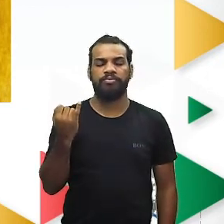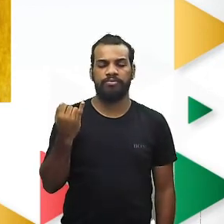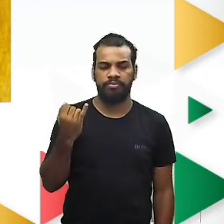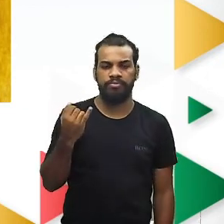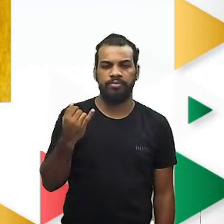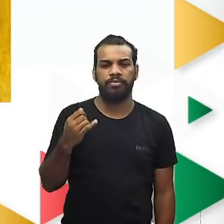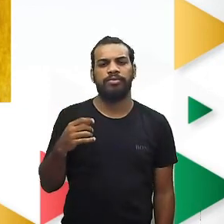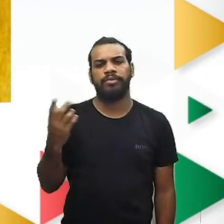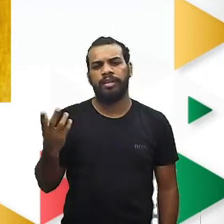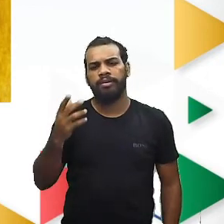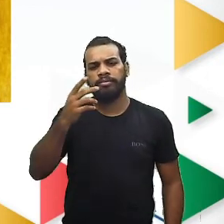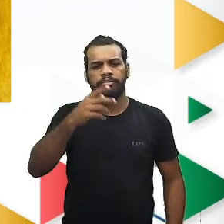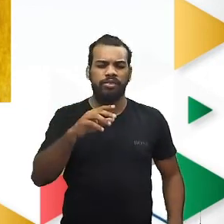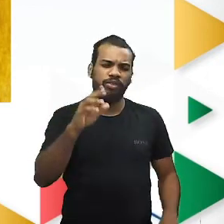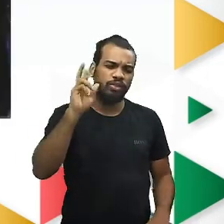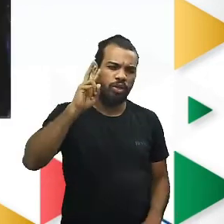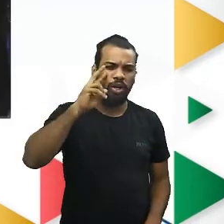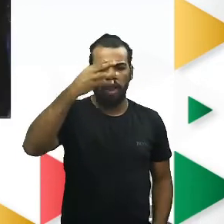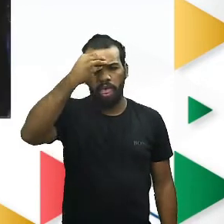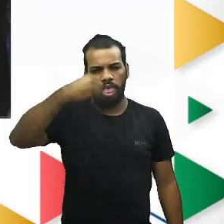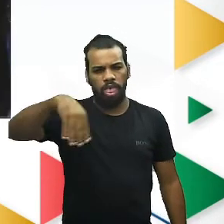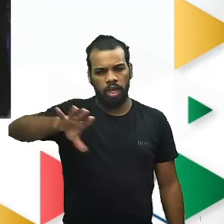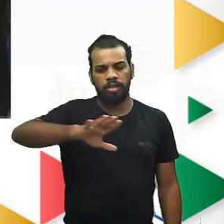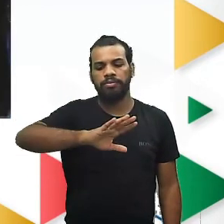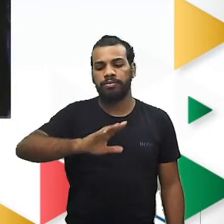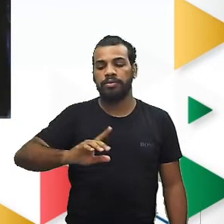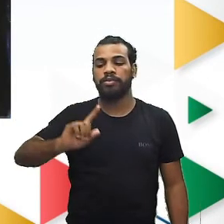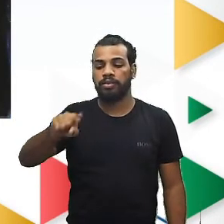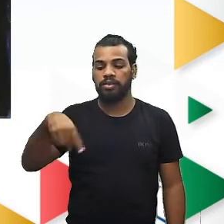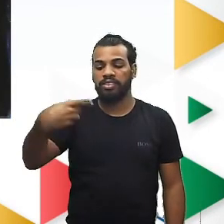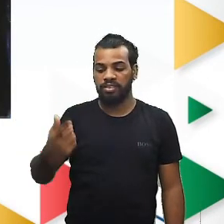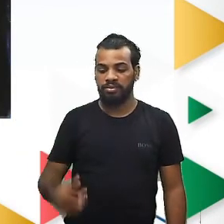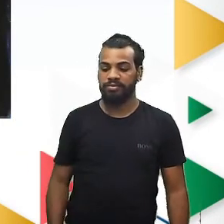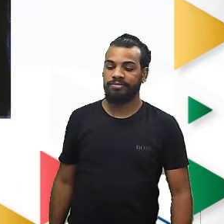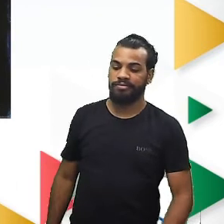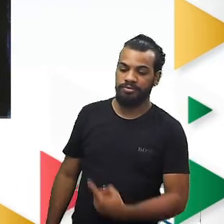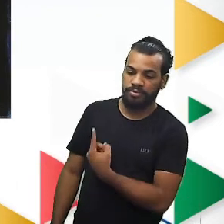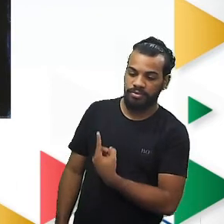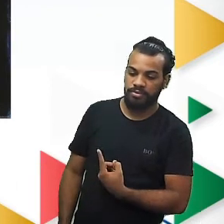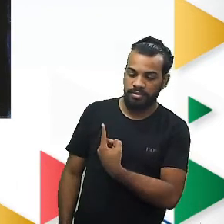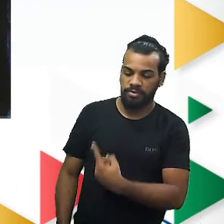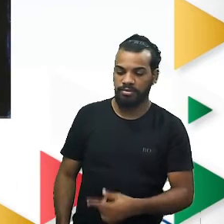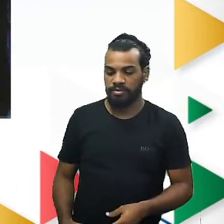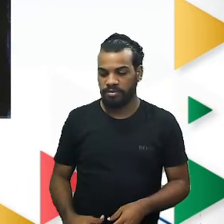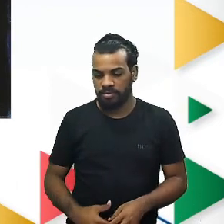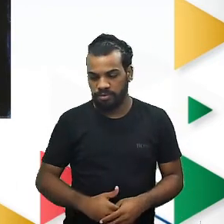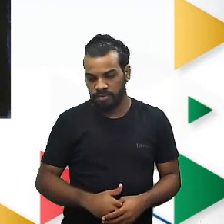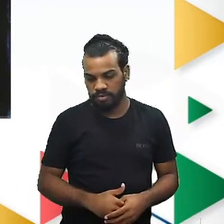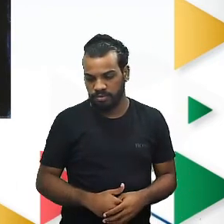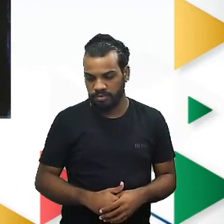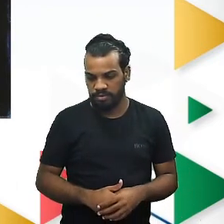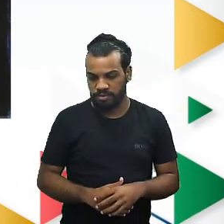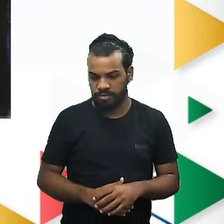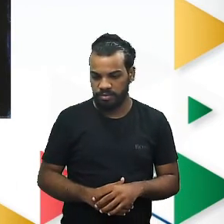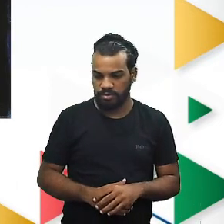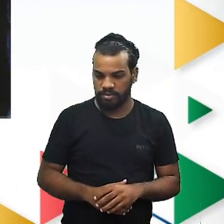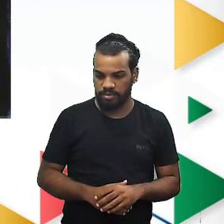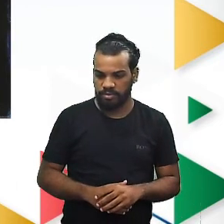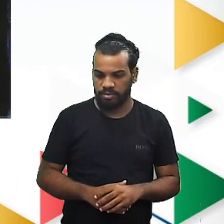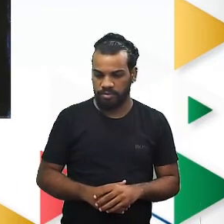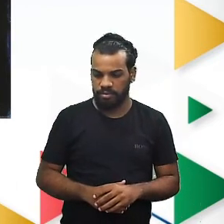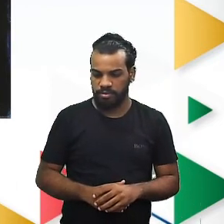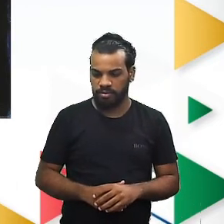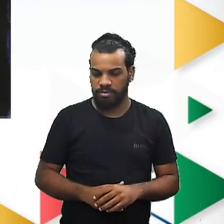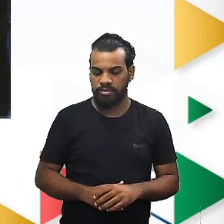então esquecido pela história. E tivemos também Moulin Rouge, que é Amor em Vermelho, né? Ela utiliza